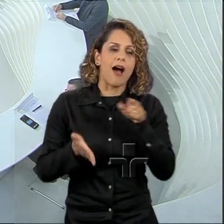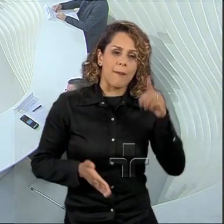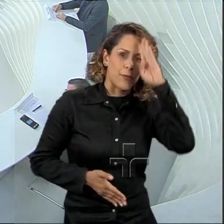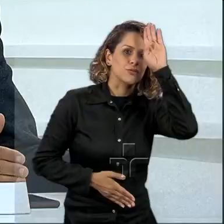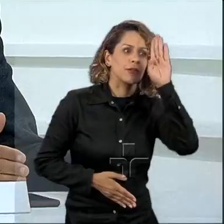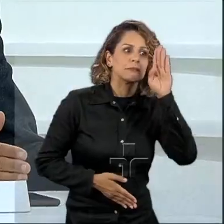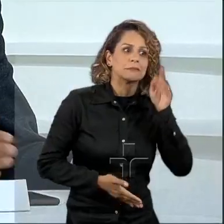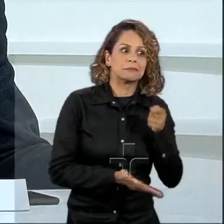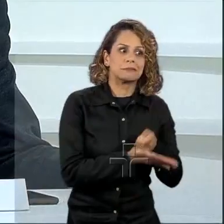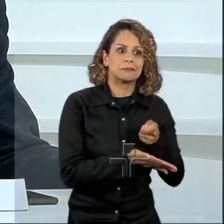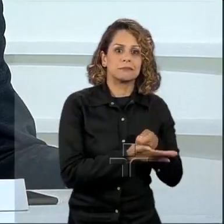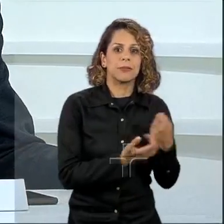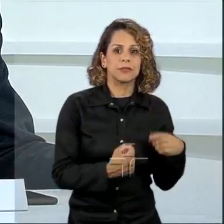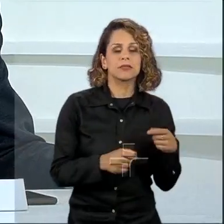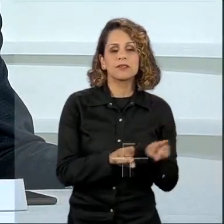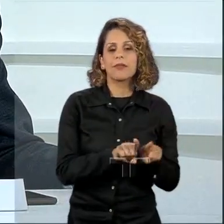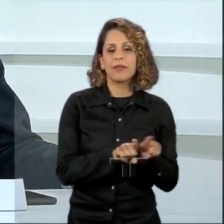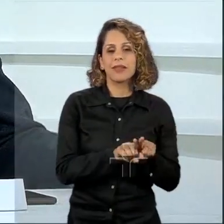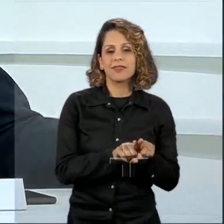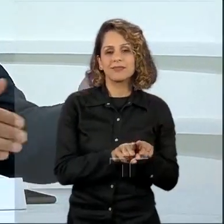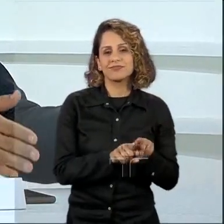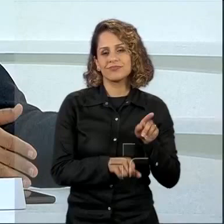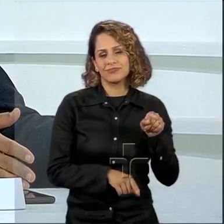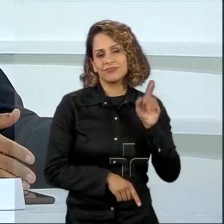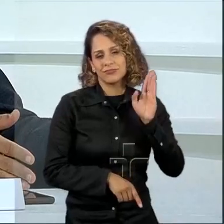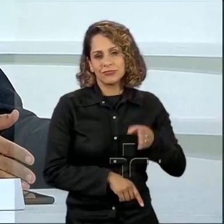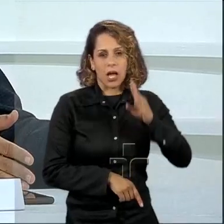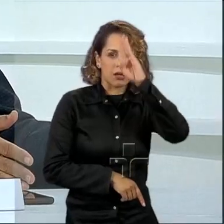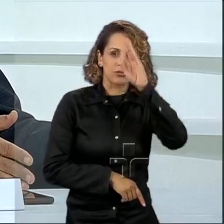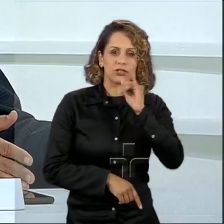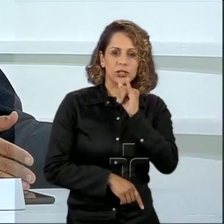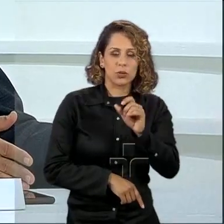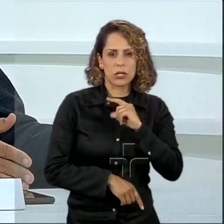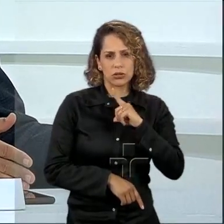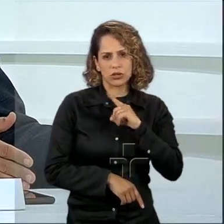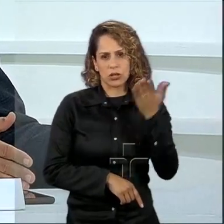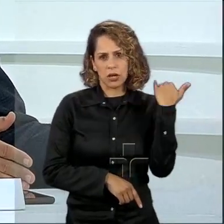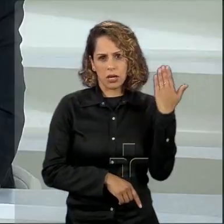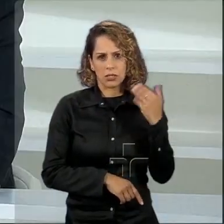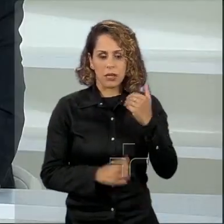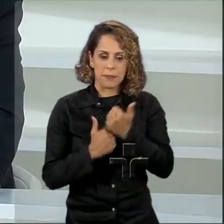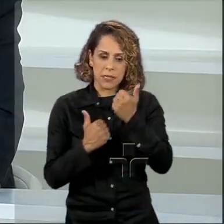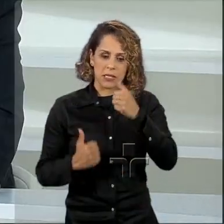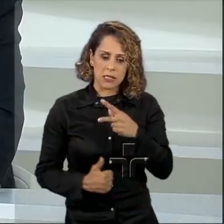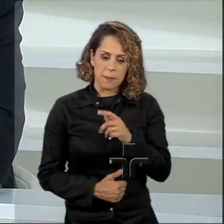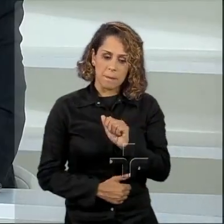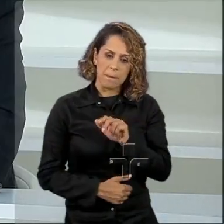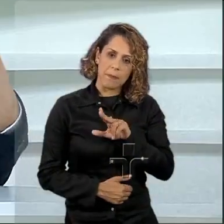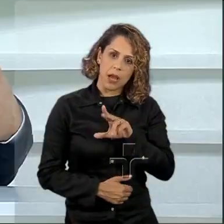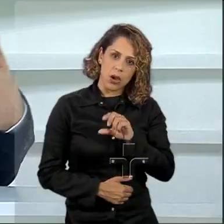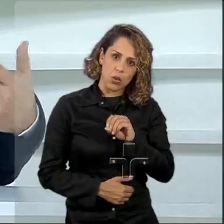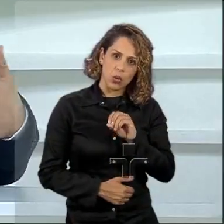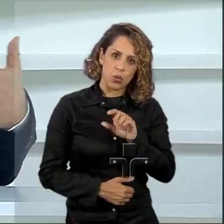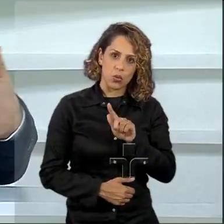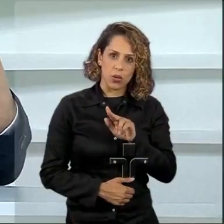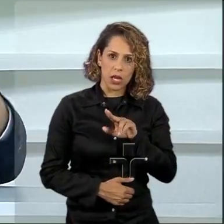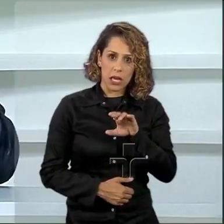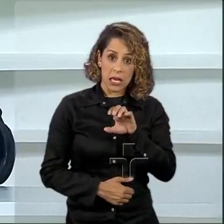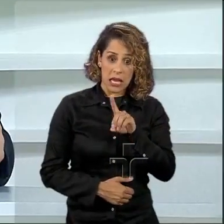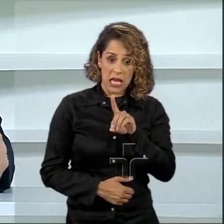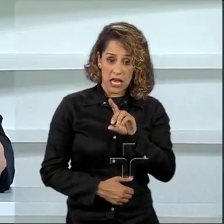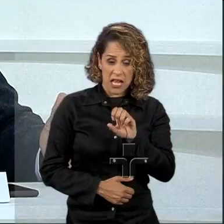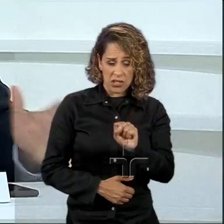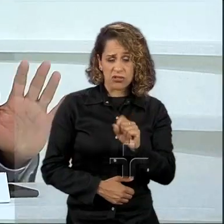lado do Paulo Guedes, né? Ele, como se disse, Carlos, tinha o ministro da Economia dele do lado. É isso aí. Não parecia muito empolgado. Não parecia